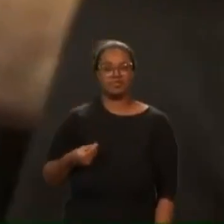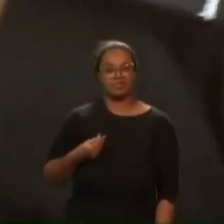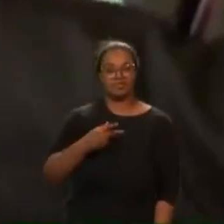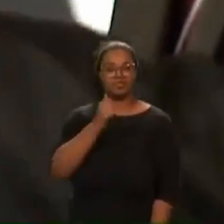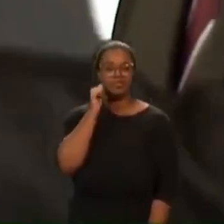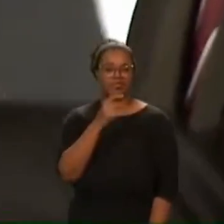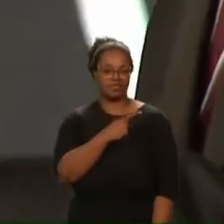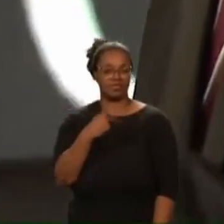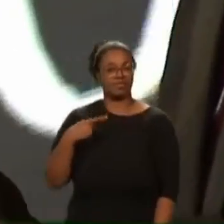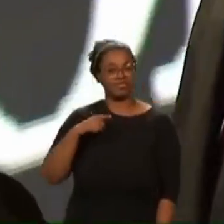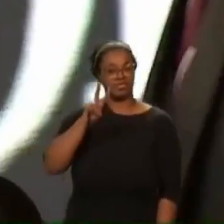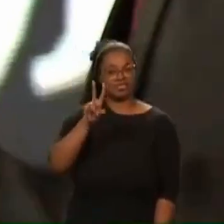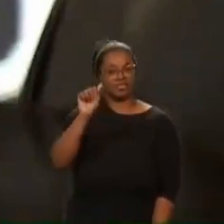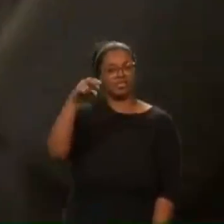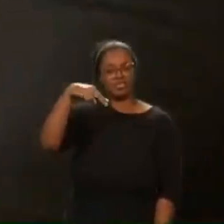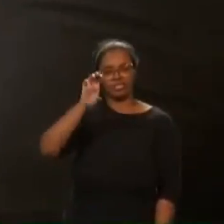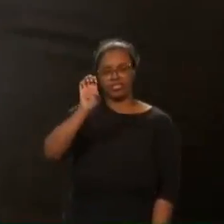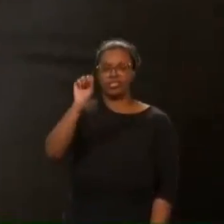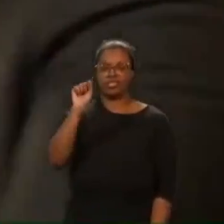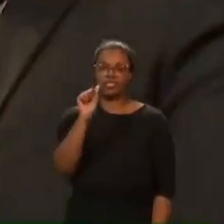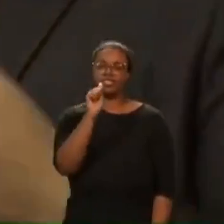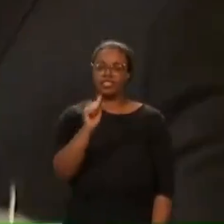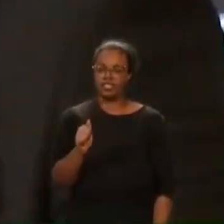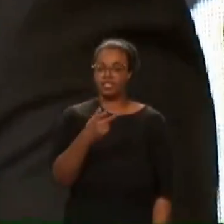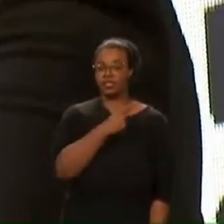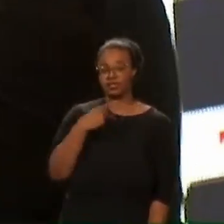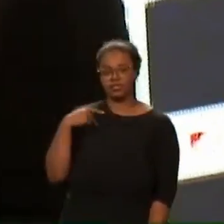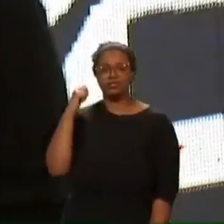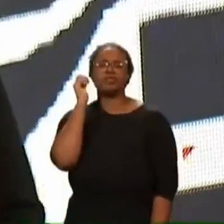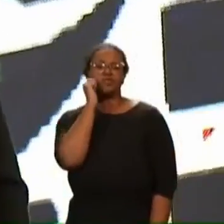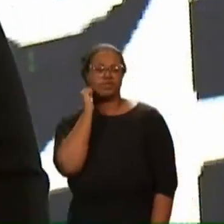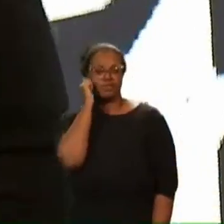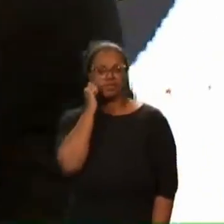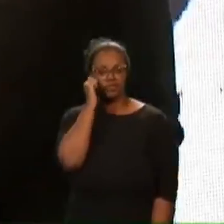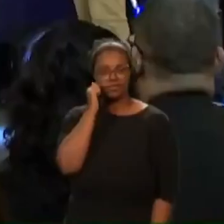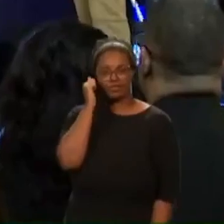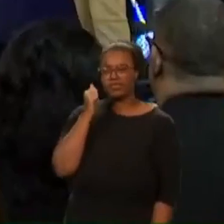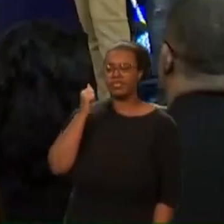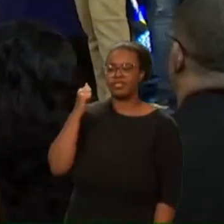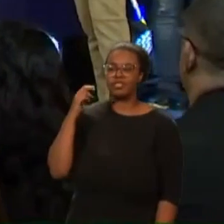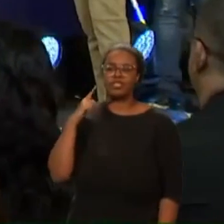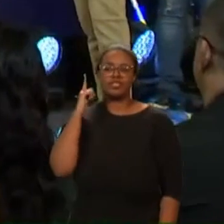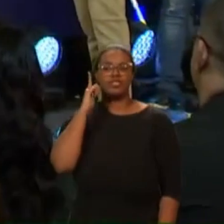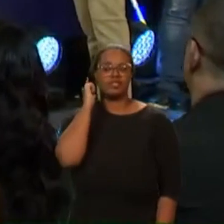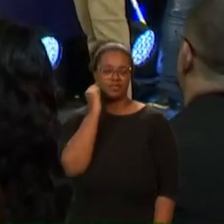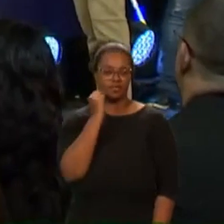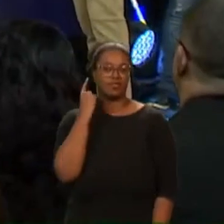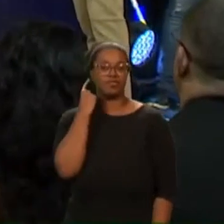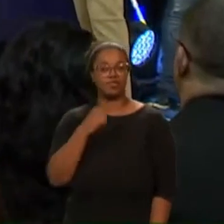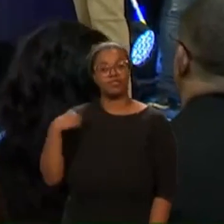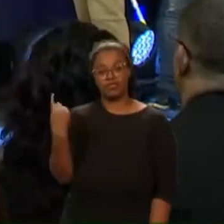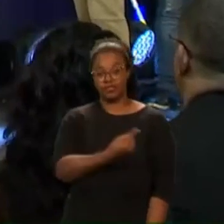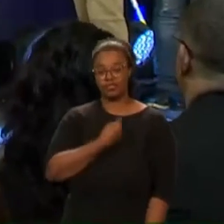nossa pastora Vanessa capochim do nosso querido Pastor André Valadão Flavinho Marques nós continuaremos porque nós